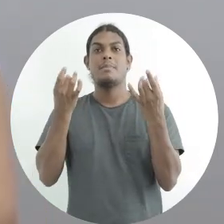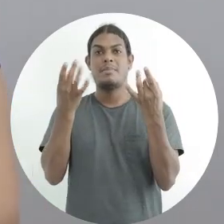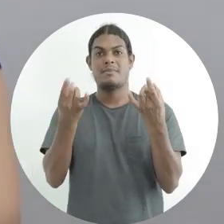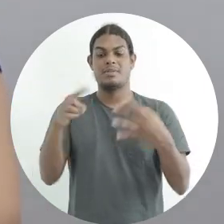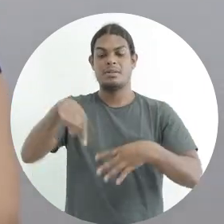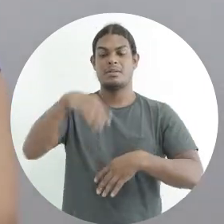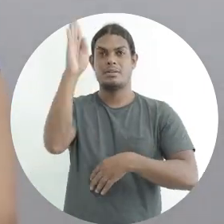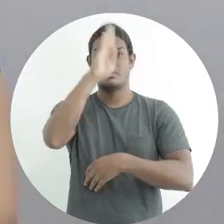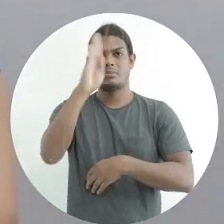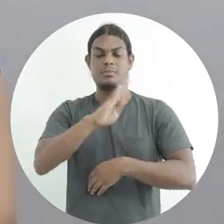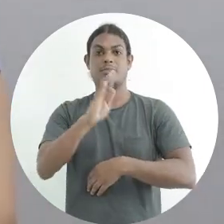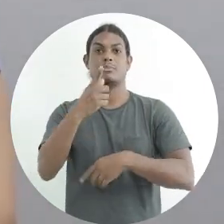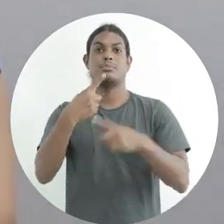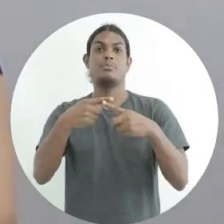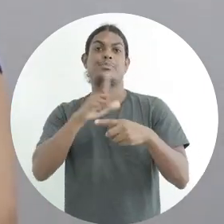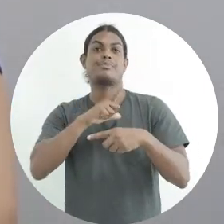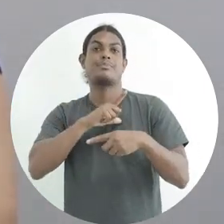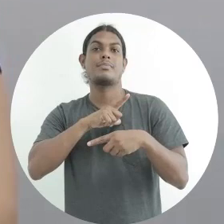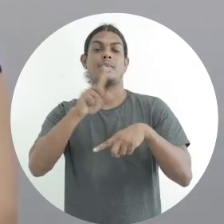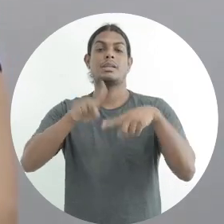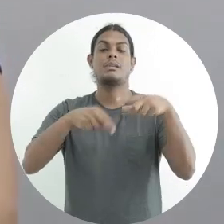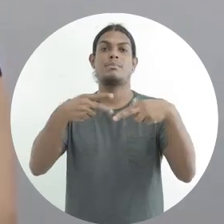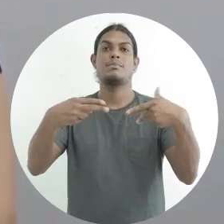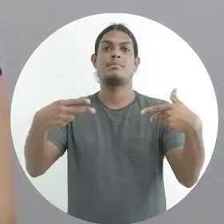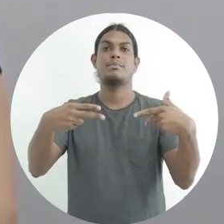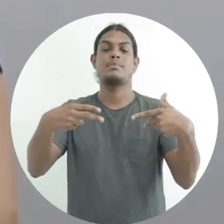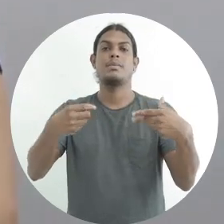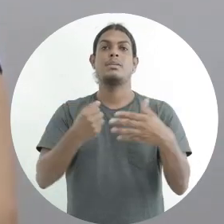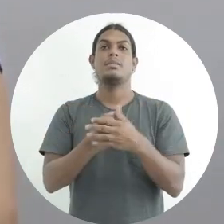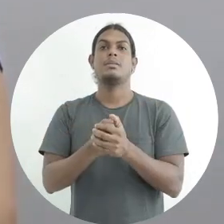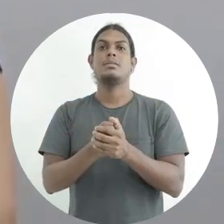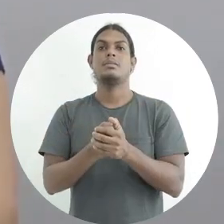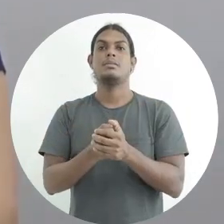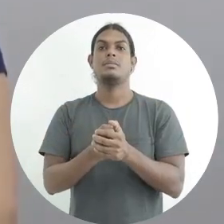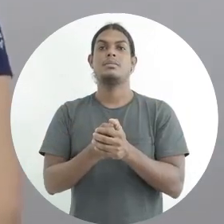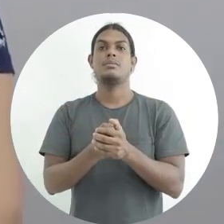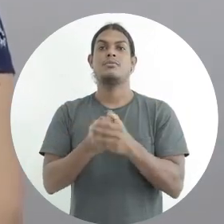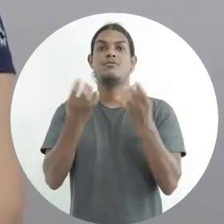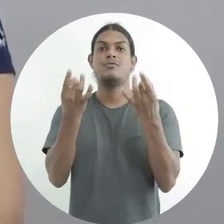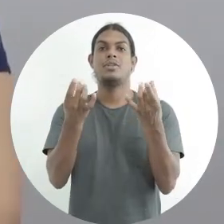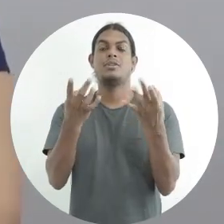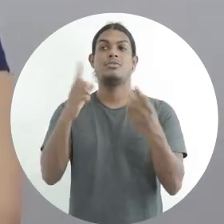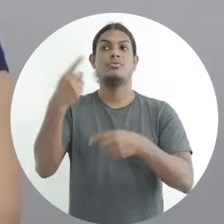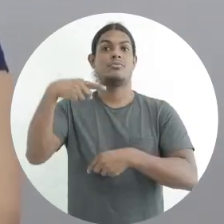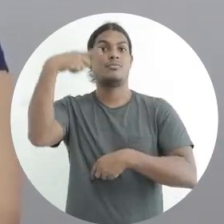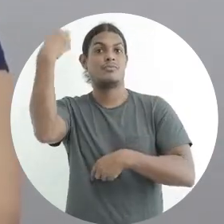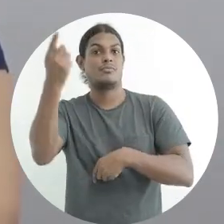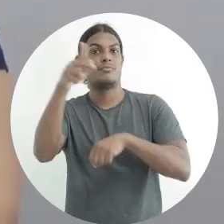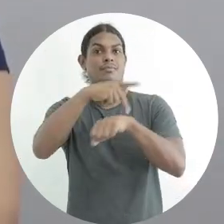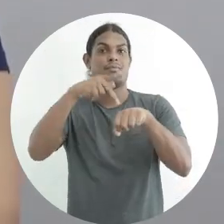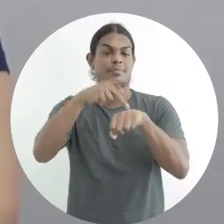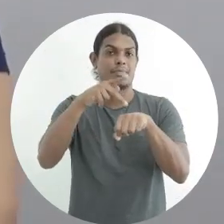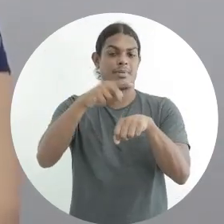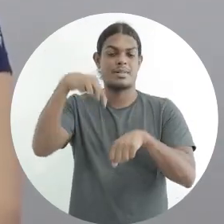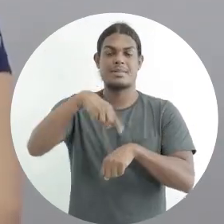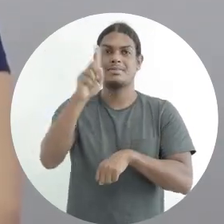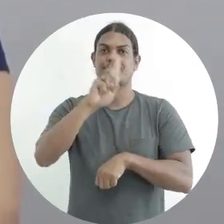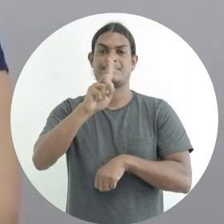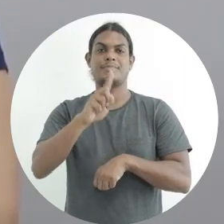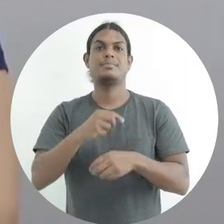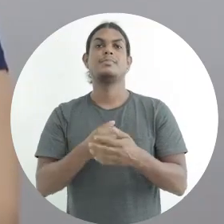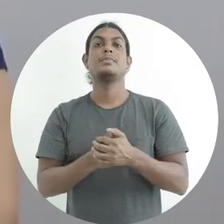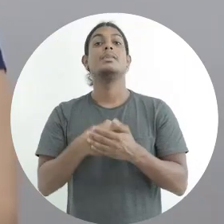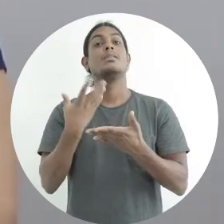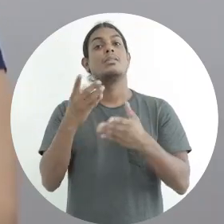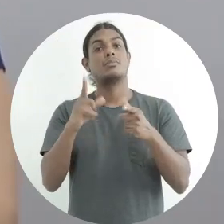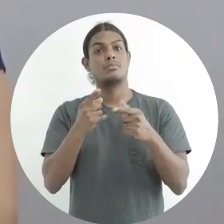Existem alguns equipamentos que são produzidos fora, não vendem aqui, então infelizmente tem que ser comprado lá fora. E quando o dólar está muito